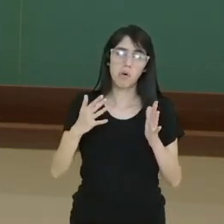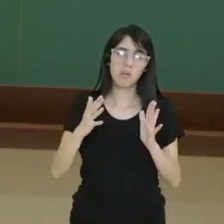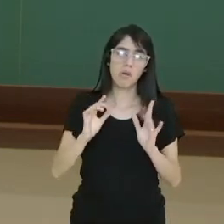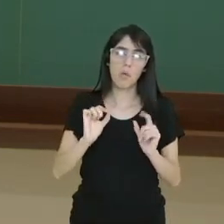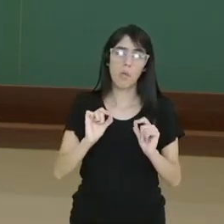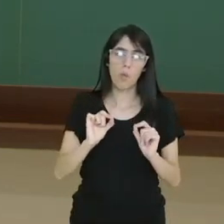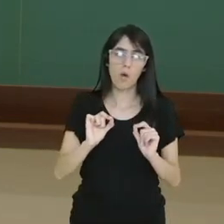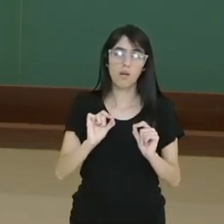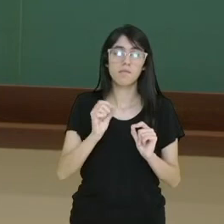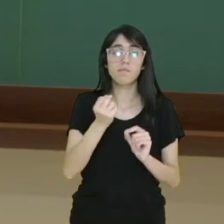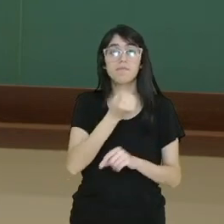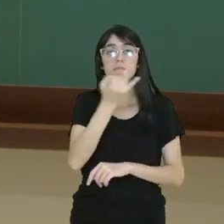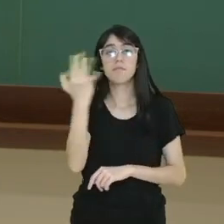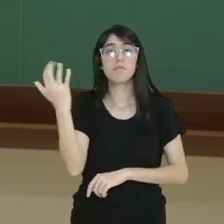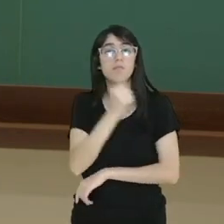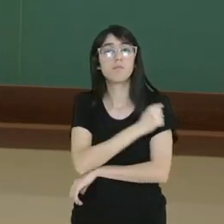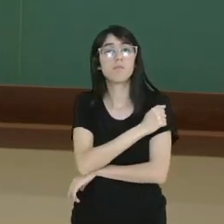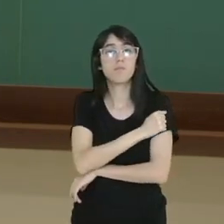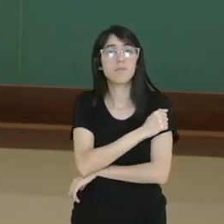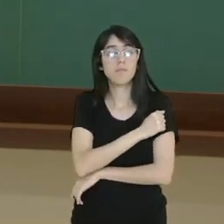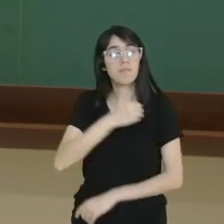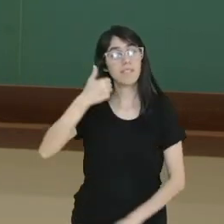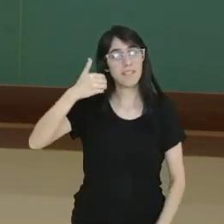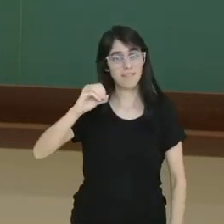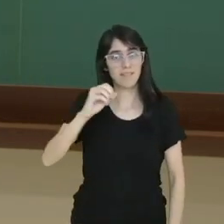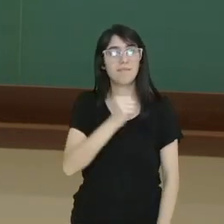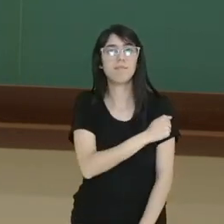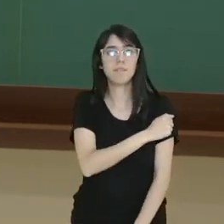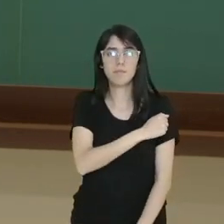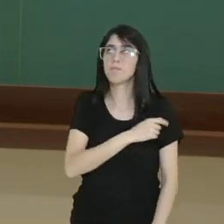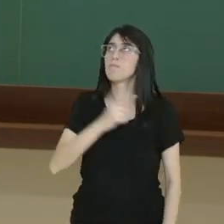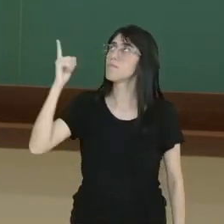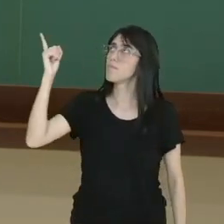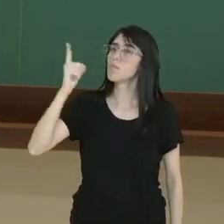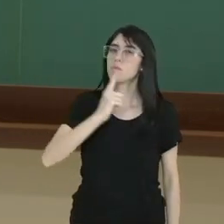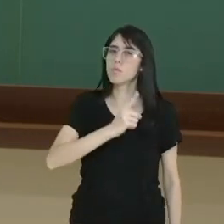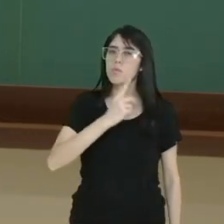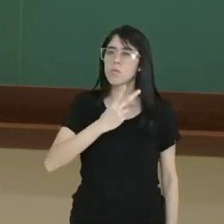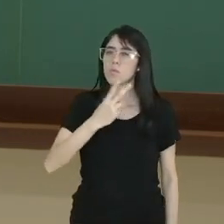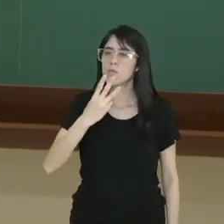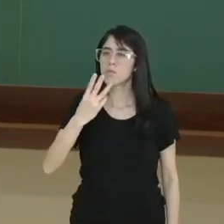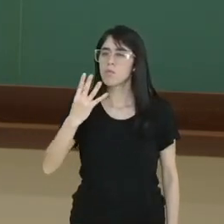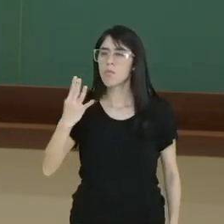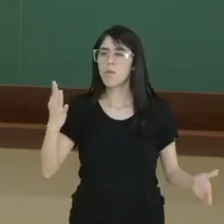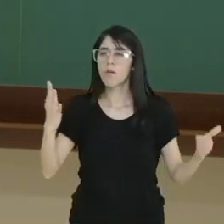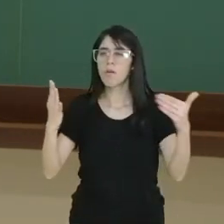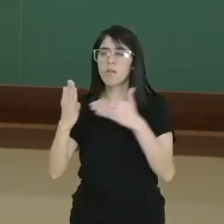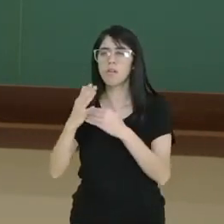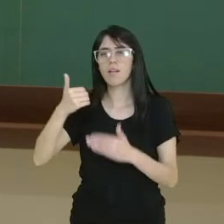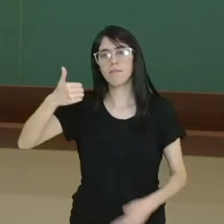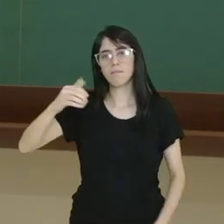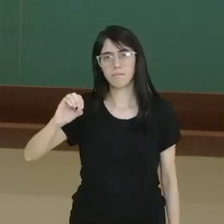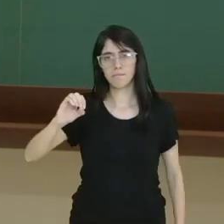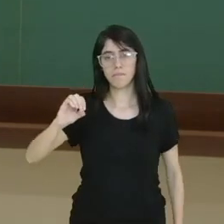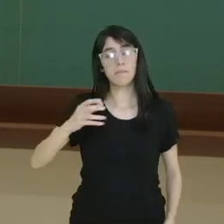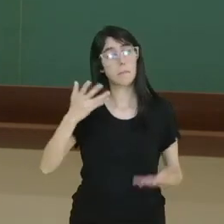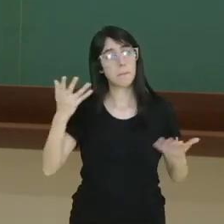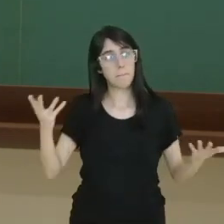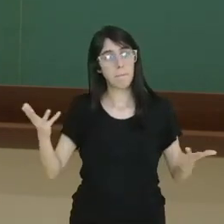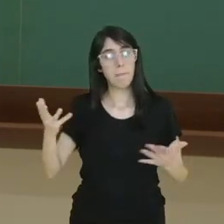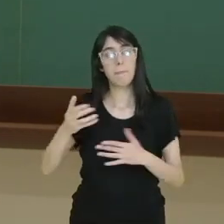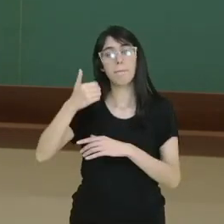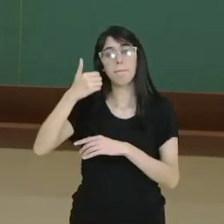contar quantos alunos ela tem. São 10, então 1, 2, 3, 4, 5, 6, 7, 8, 9, 10. Eu vou dividir